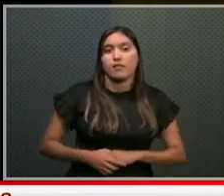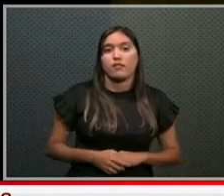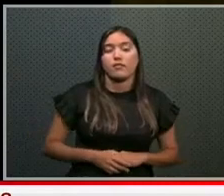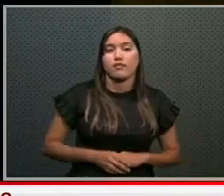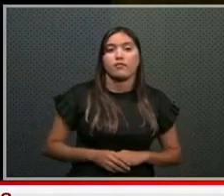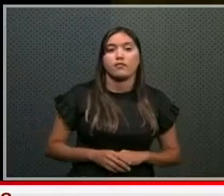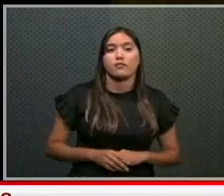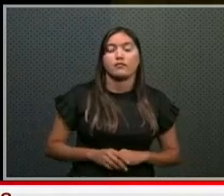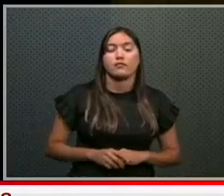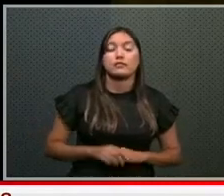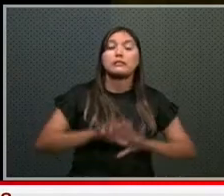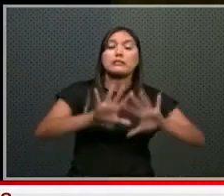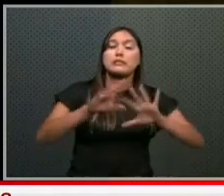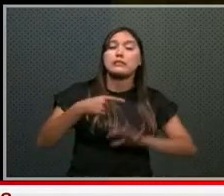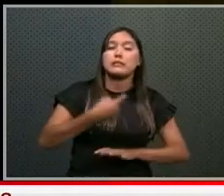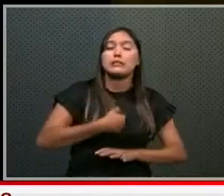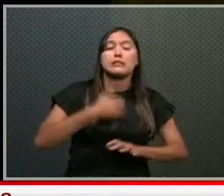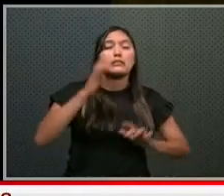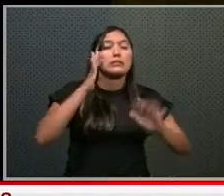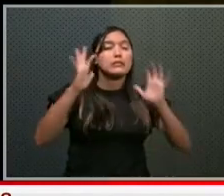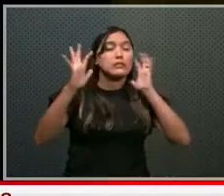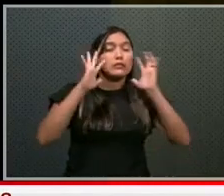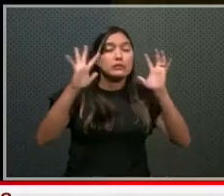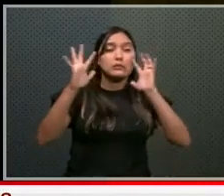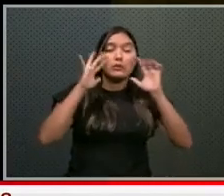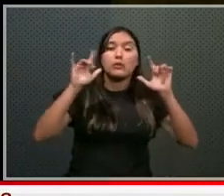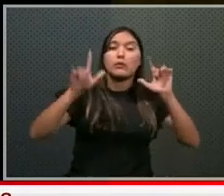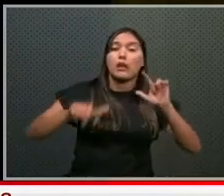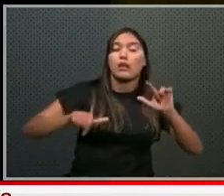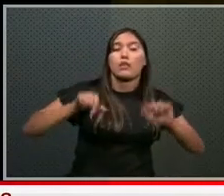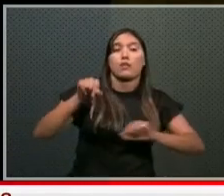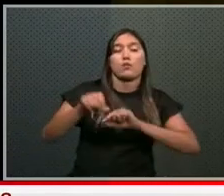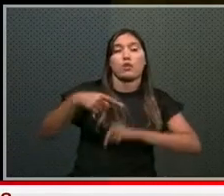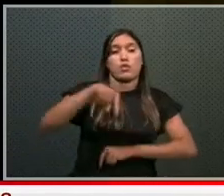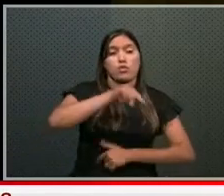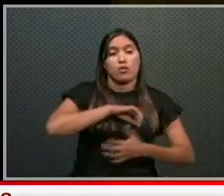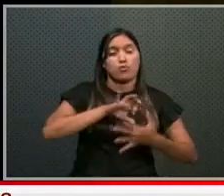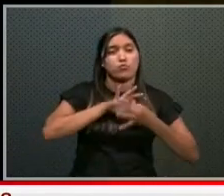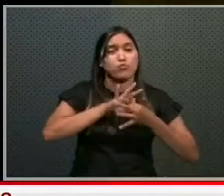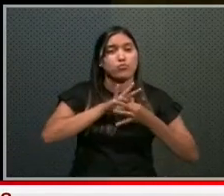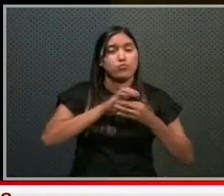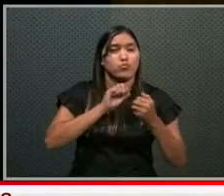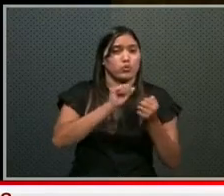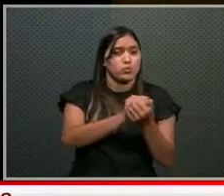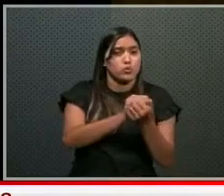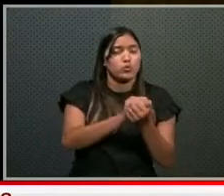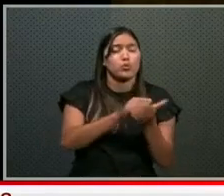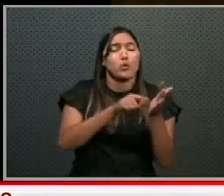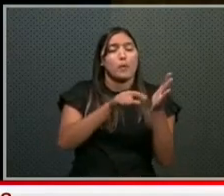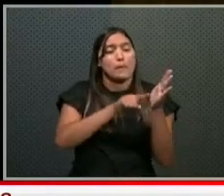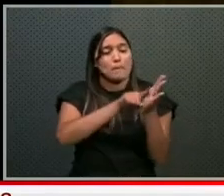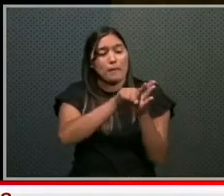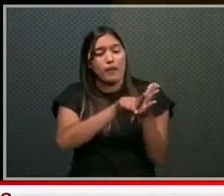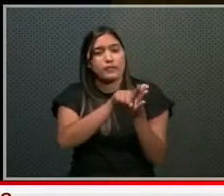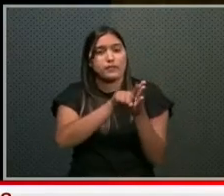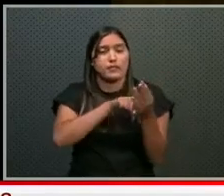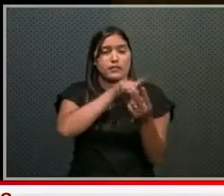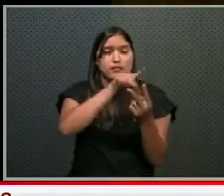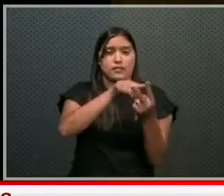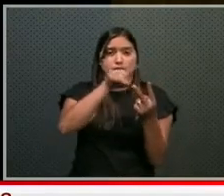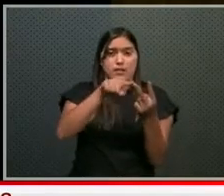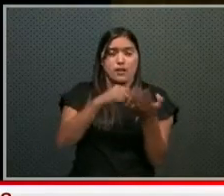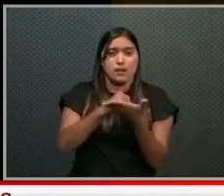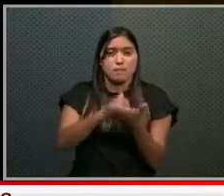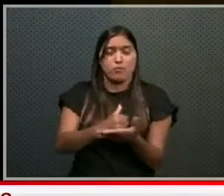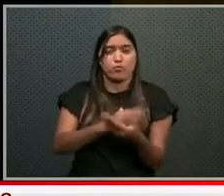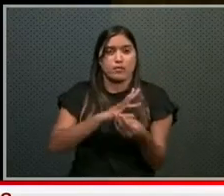o nosso sonho é podermos estarmos juntos pesquisa assistência